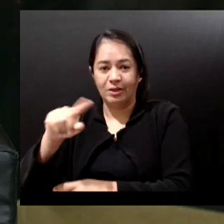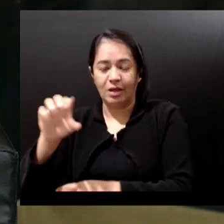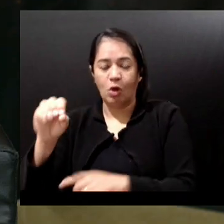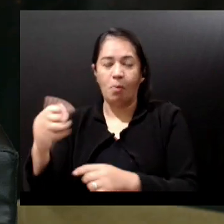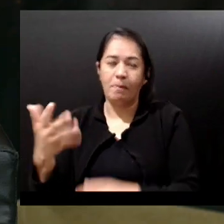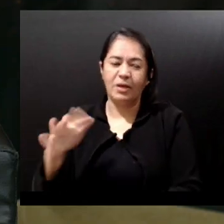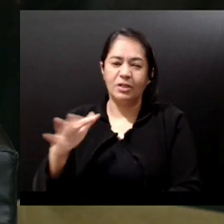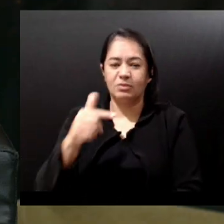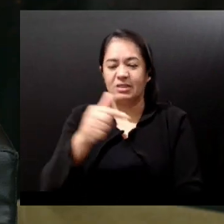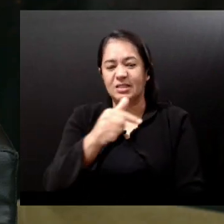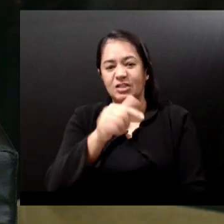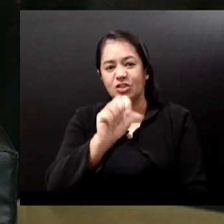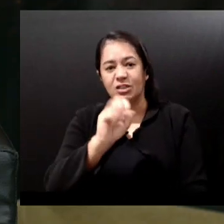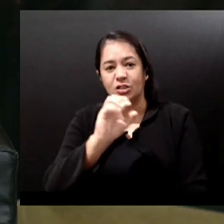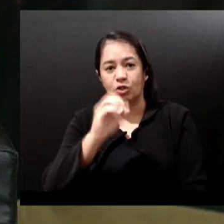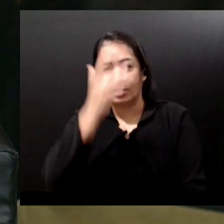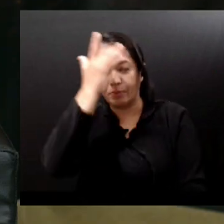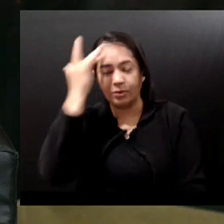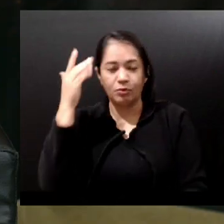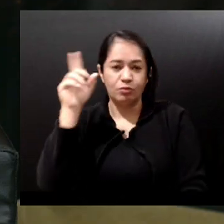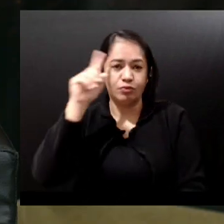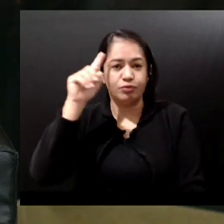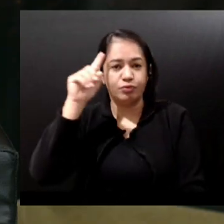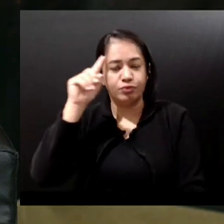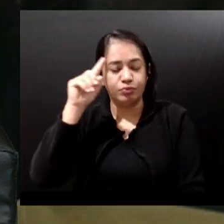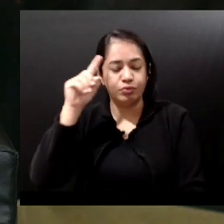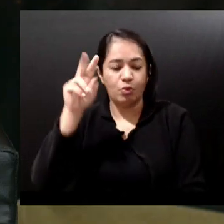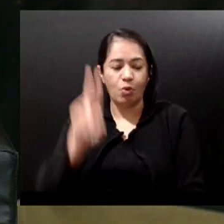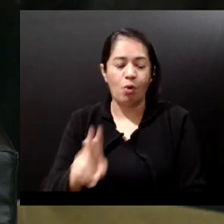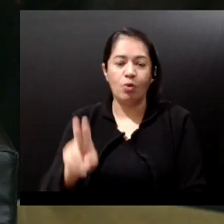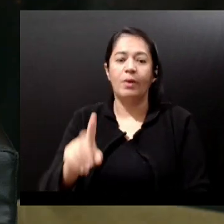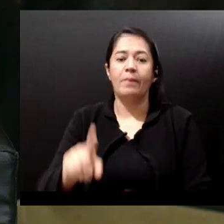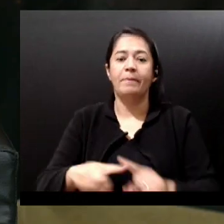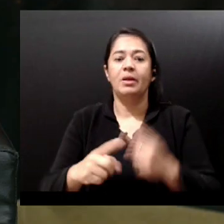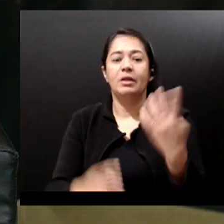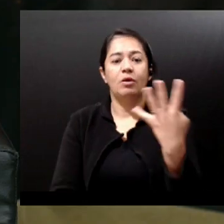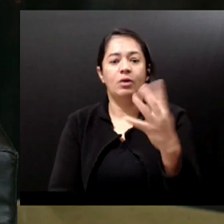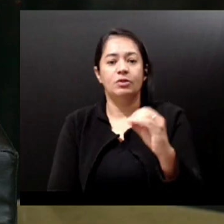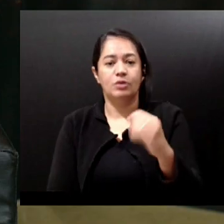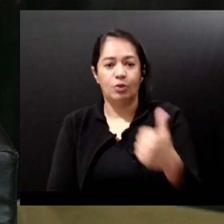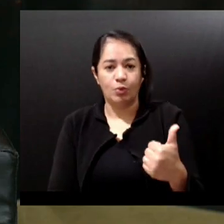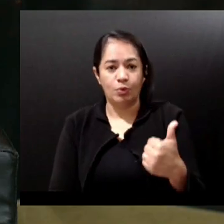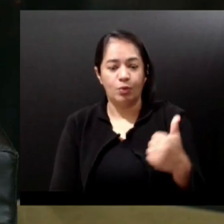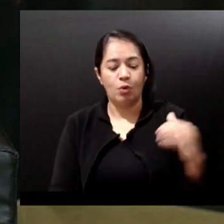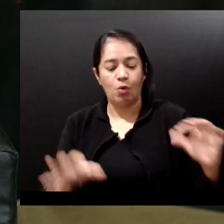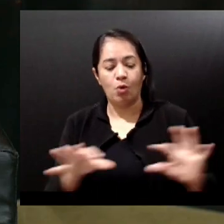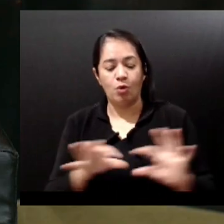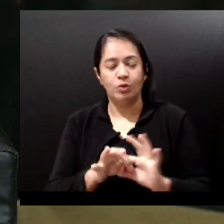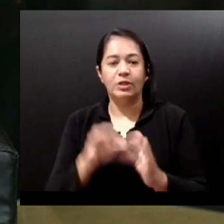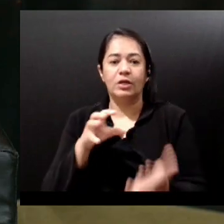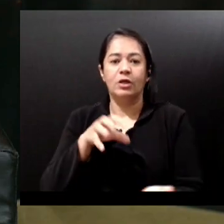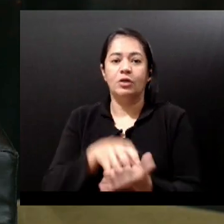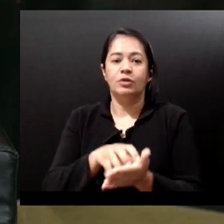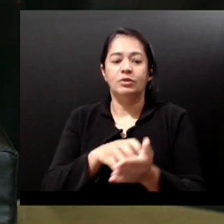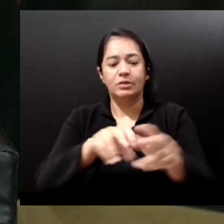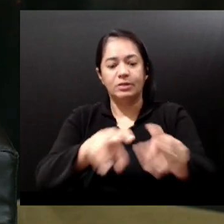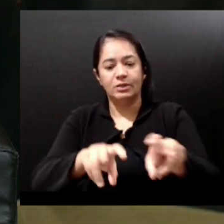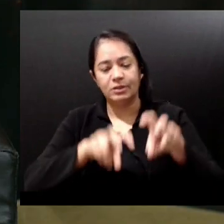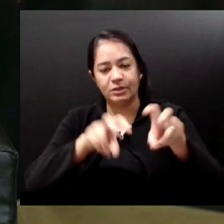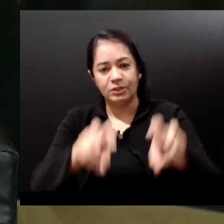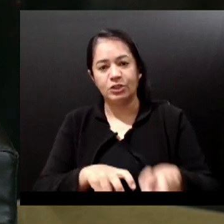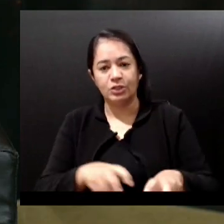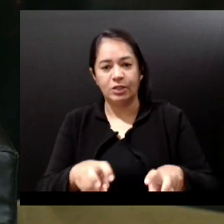780 passageiros por dia. Já a linha 401 conecta o centro às Chácaras São Martinho, com cerca